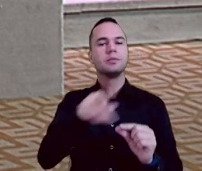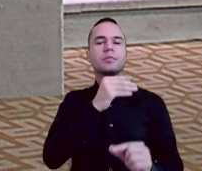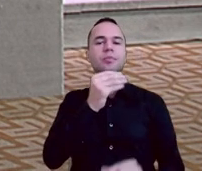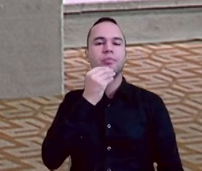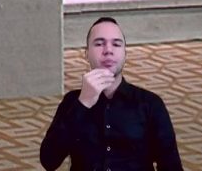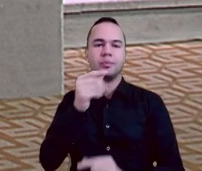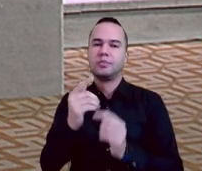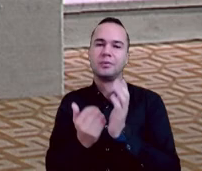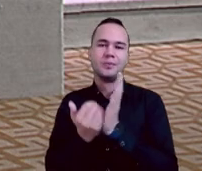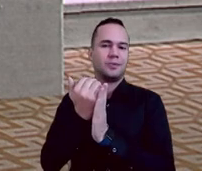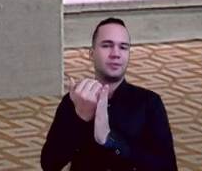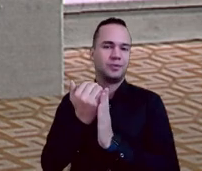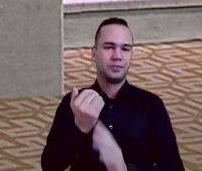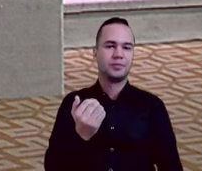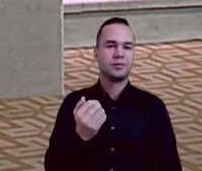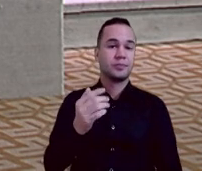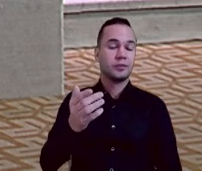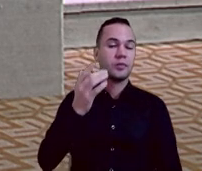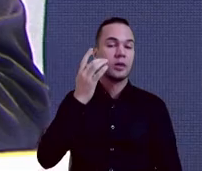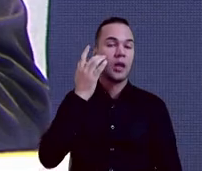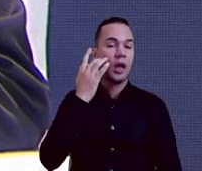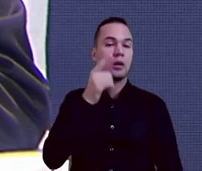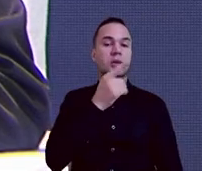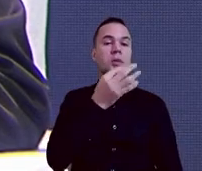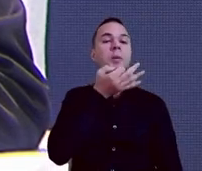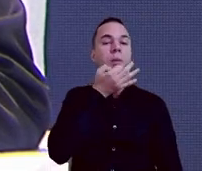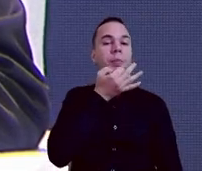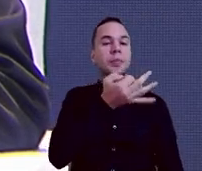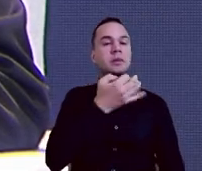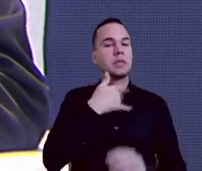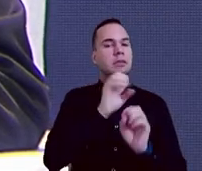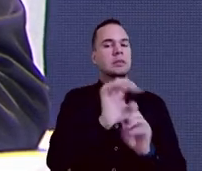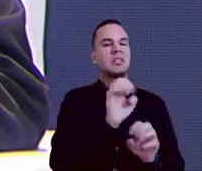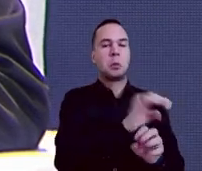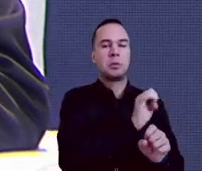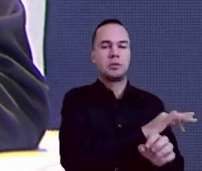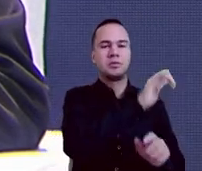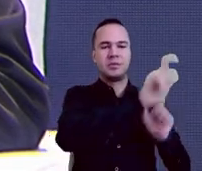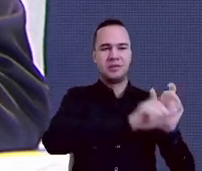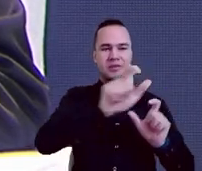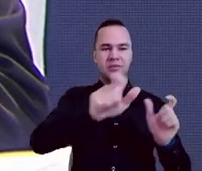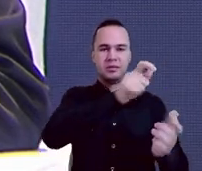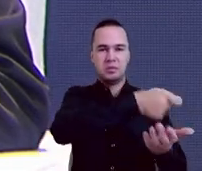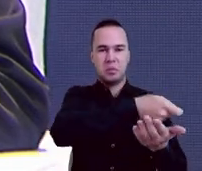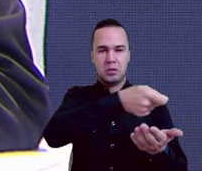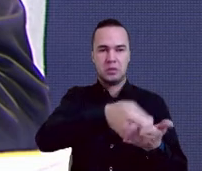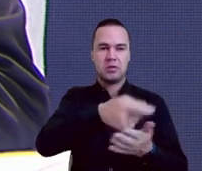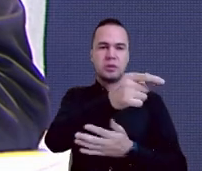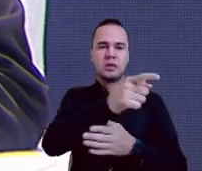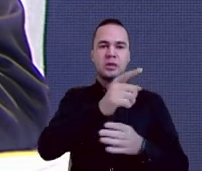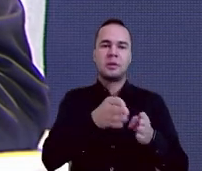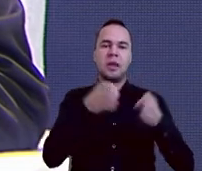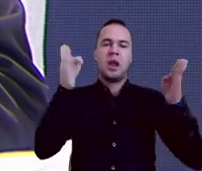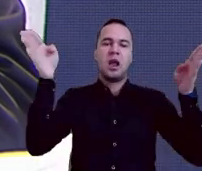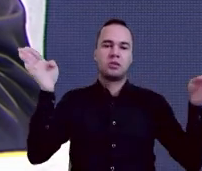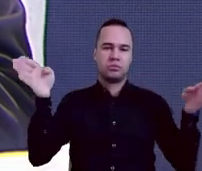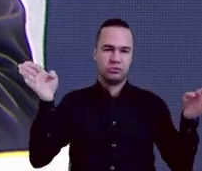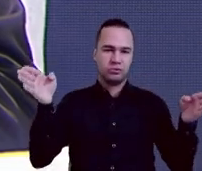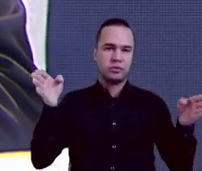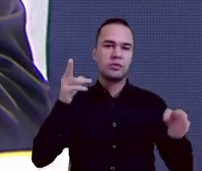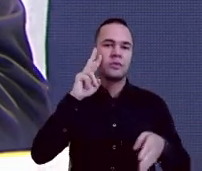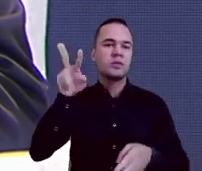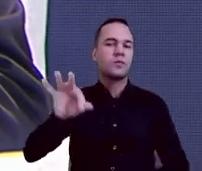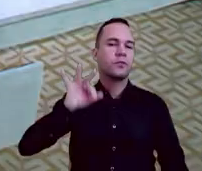mais alto né Como que você vem educando assim investidores em relação a ciclos em relação a visão de longo prazo